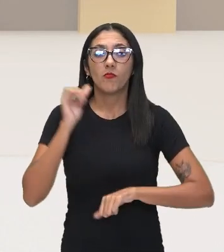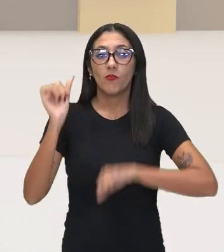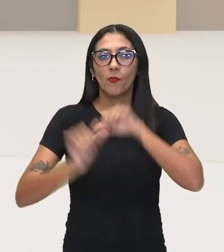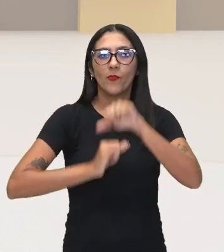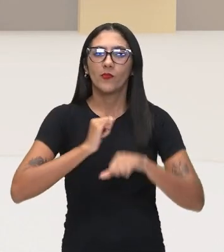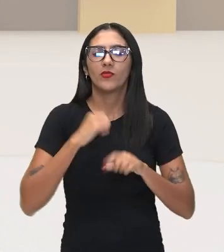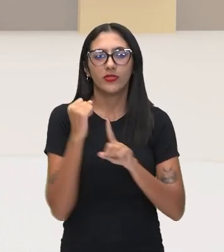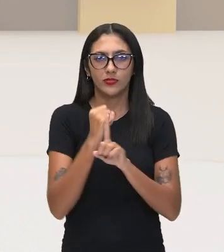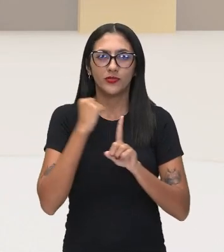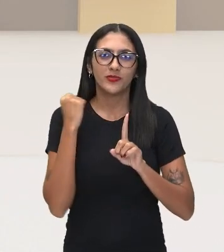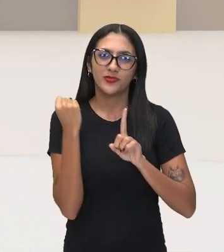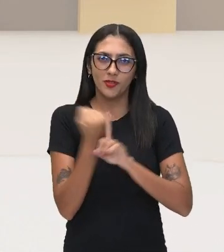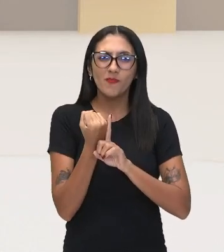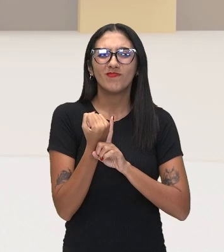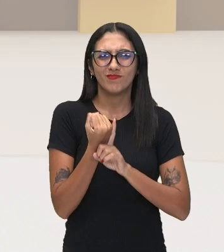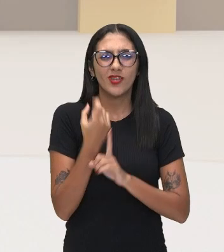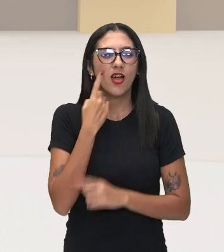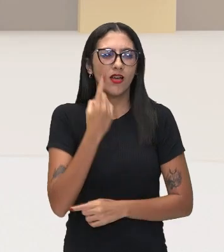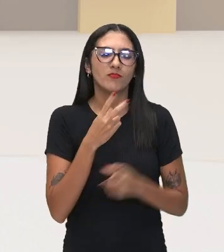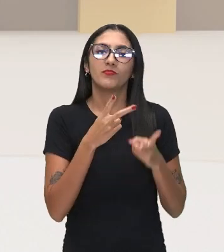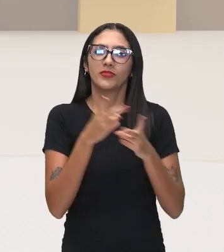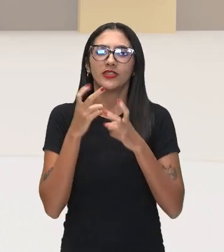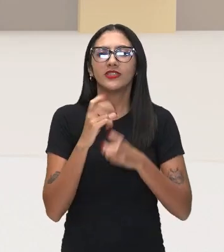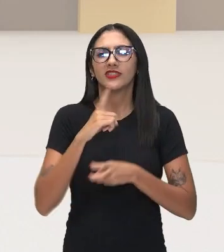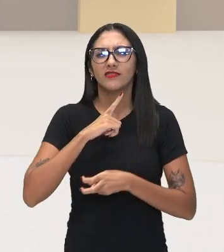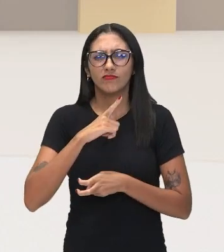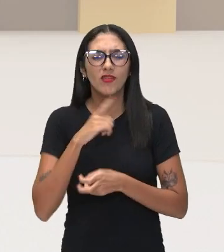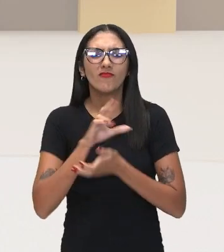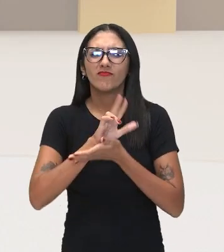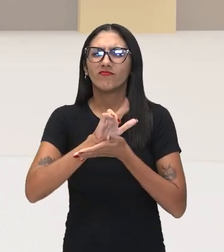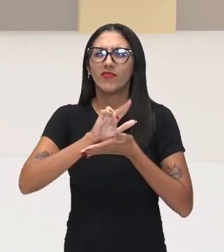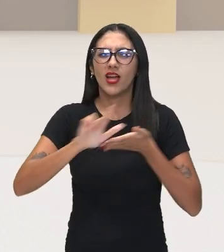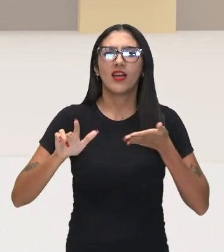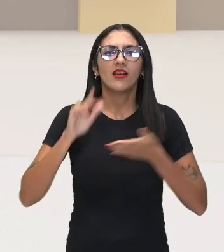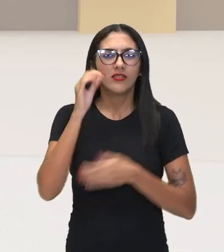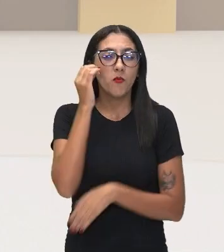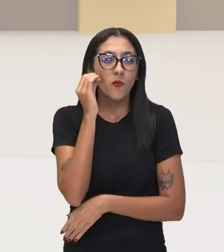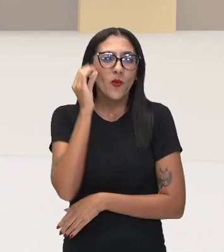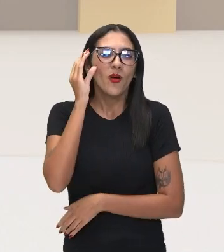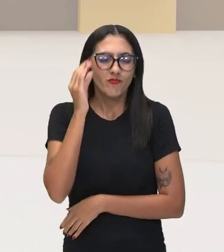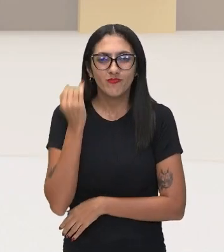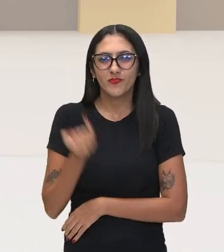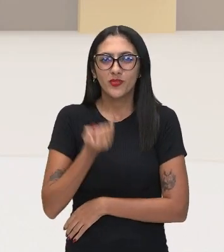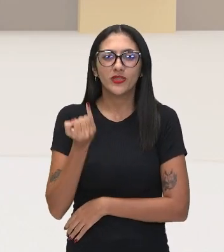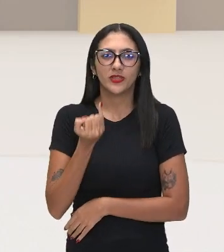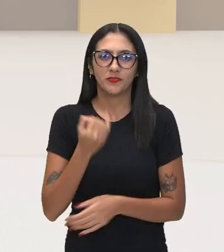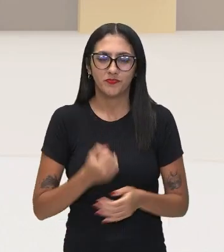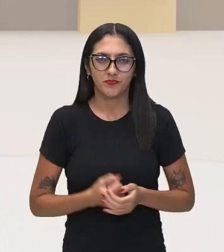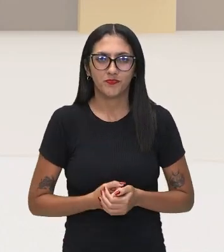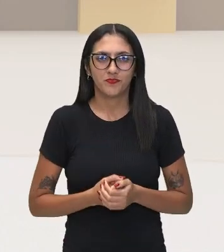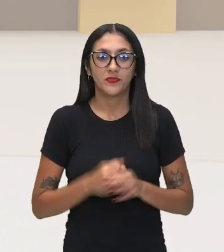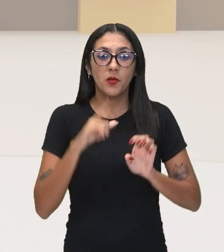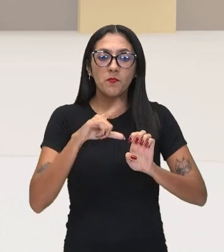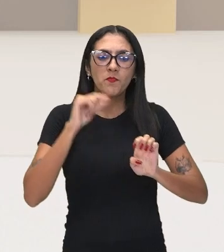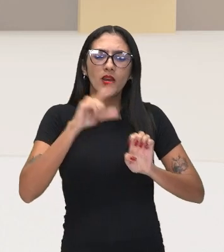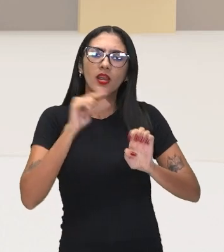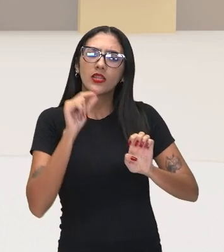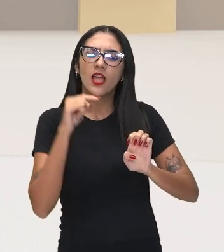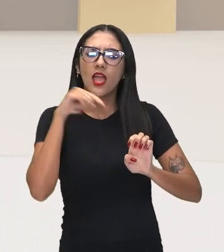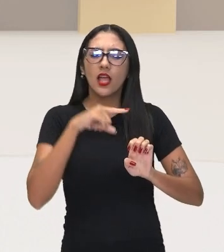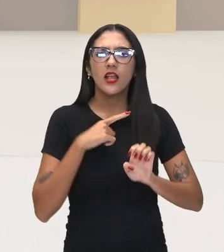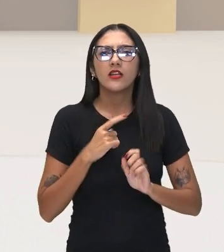social. Olha aí a importância do empreender, né? Então, a gente está vendo que o empreender, ele engloba